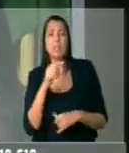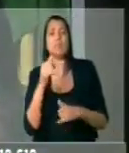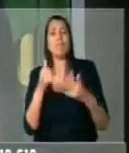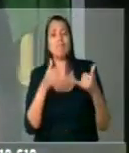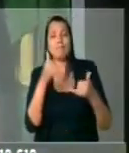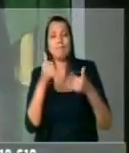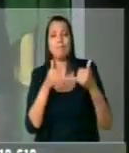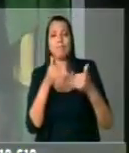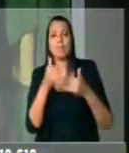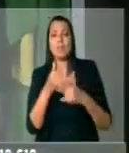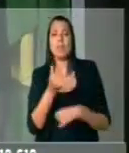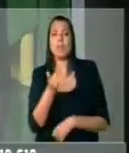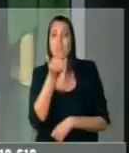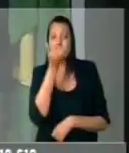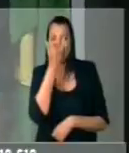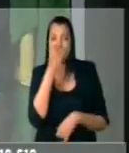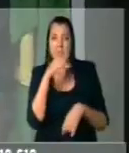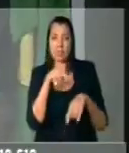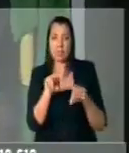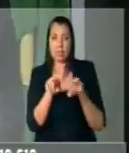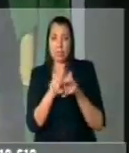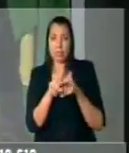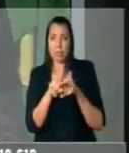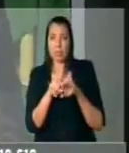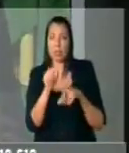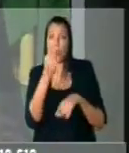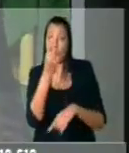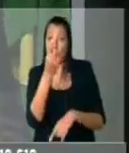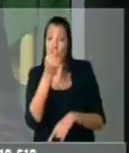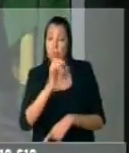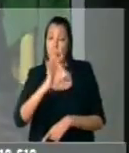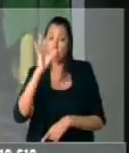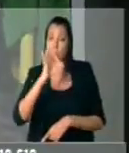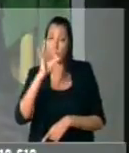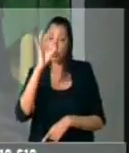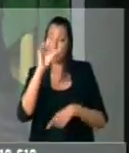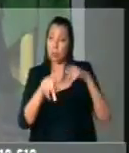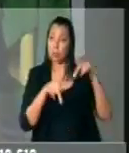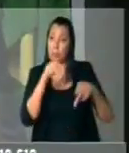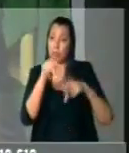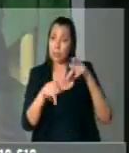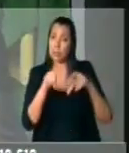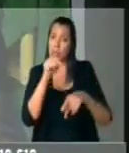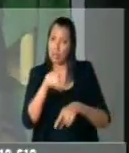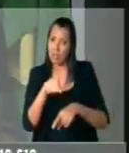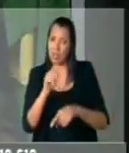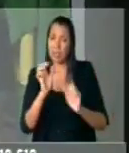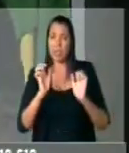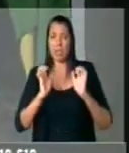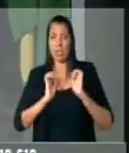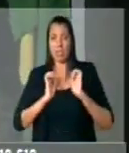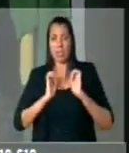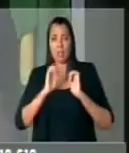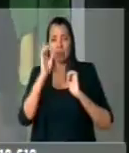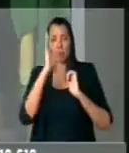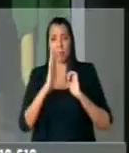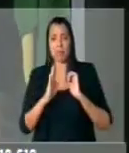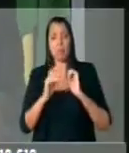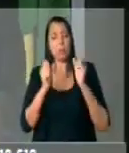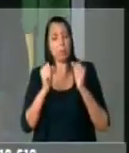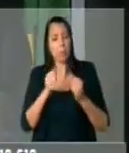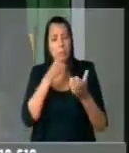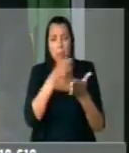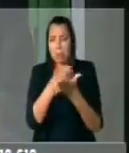jogadores. Um percentual ínfimo, 1% da população é muito rica no Brasil, que pode gastar em qualquer lugar